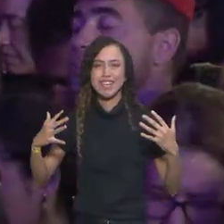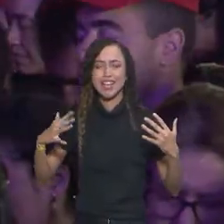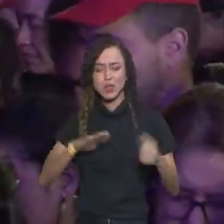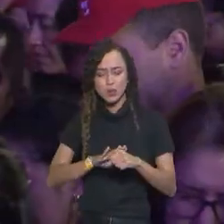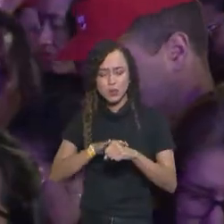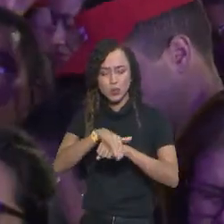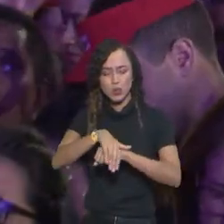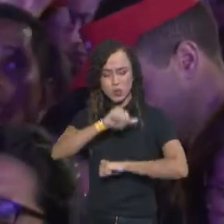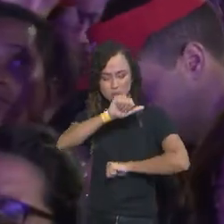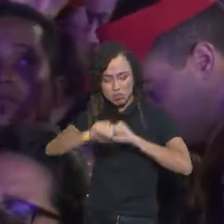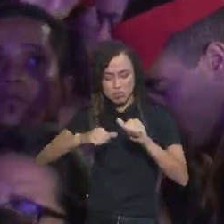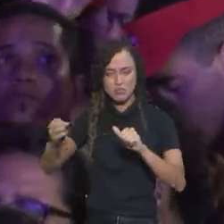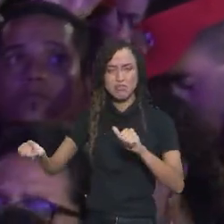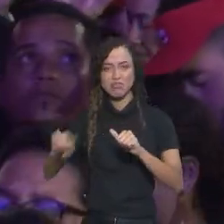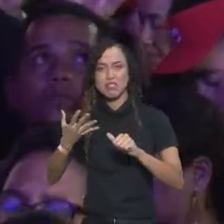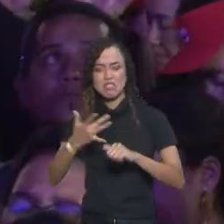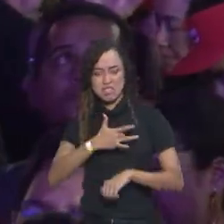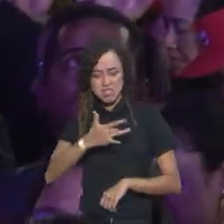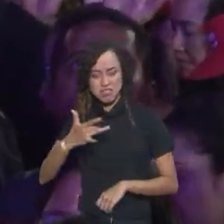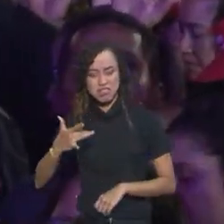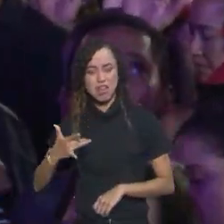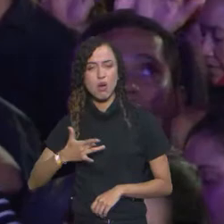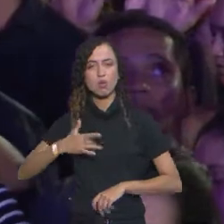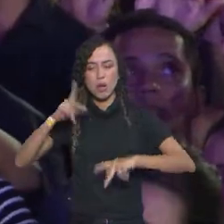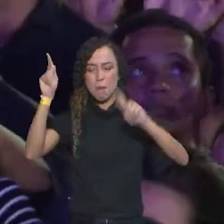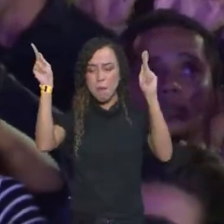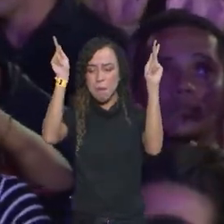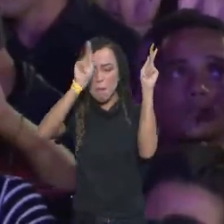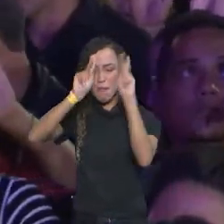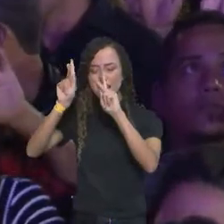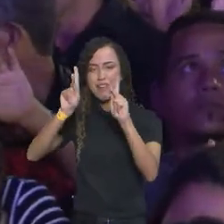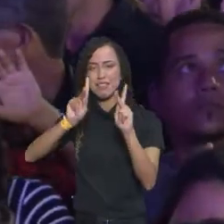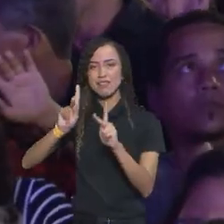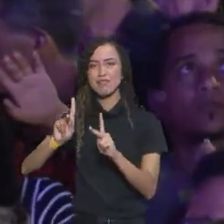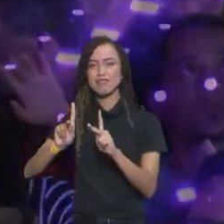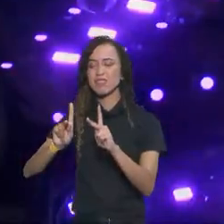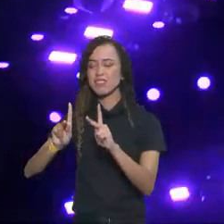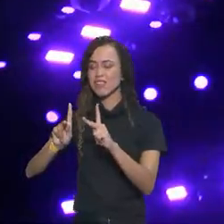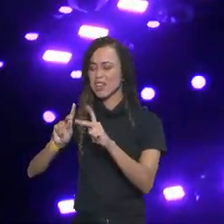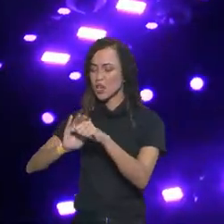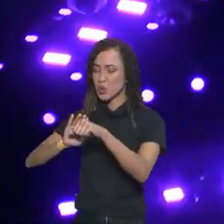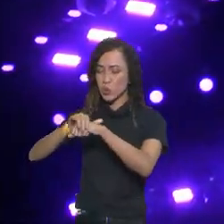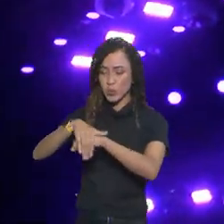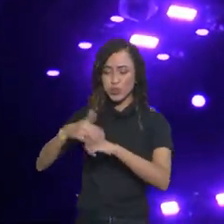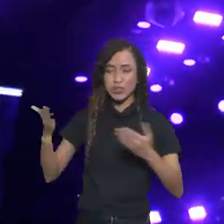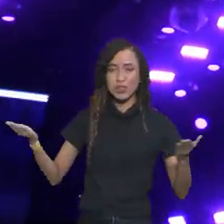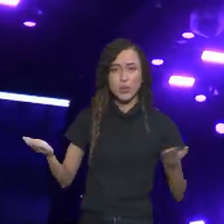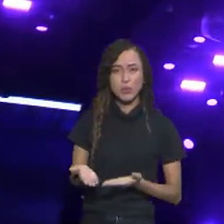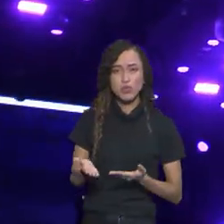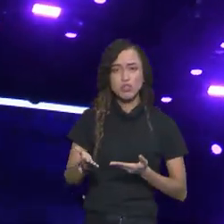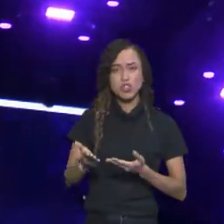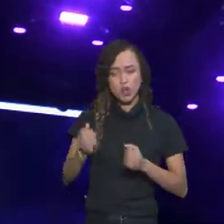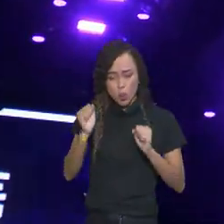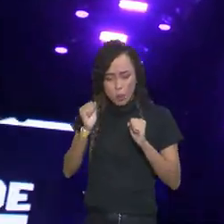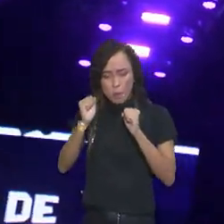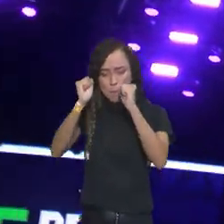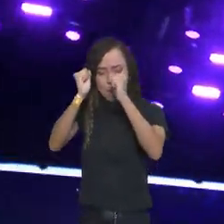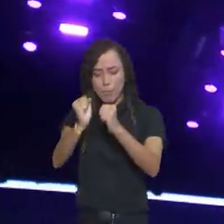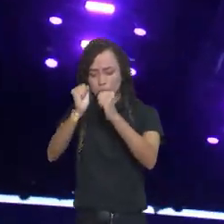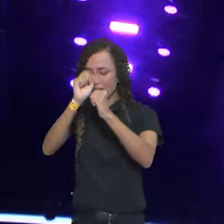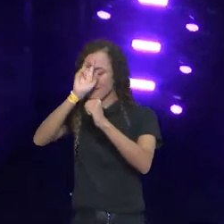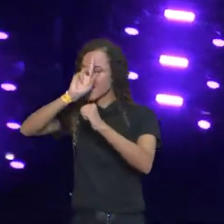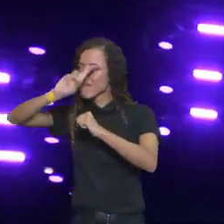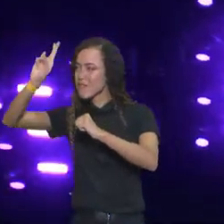Restauração noite de saúde Noite de Paz noite senhor em que tu vais manifestar o teu poder